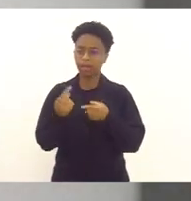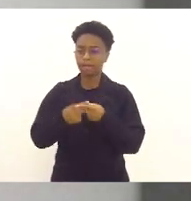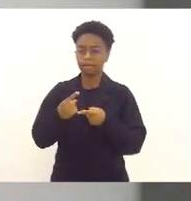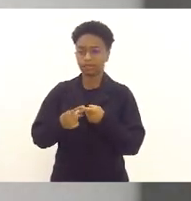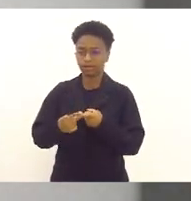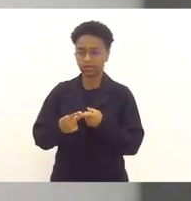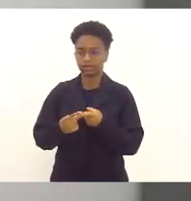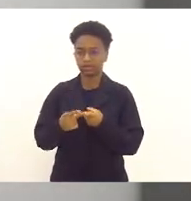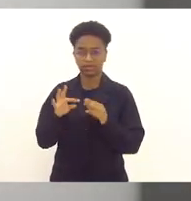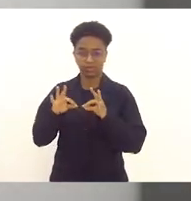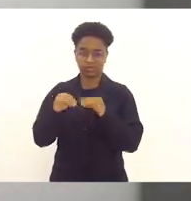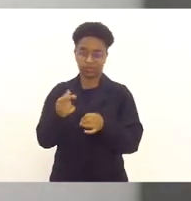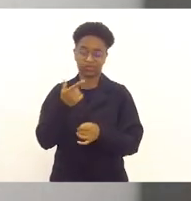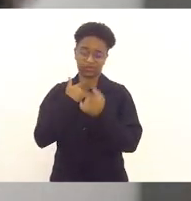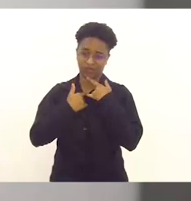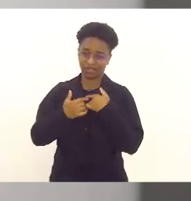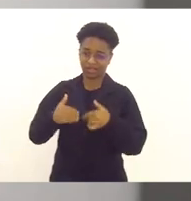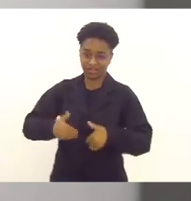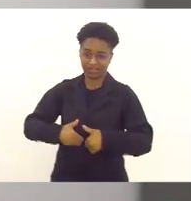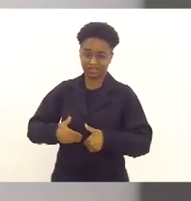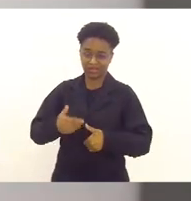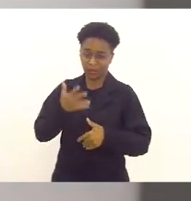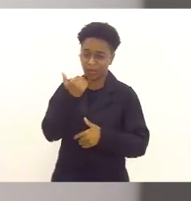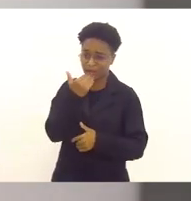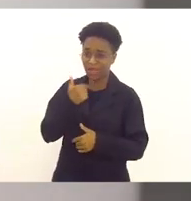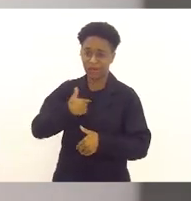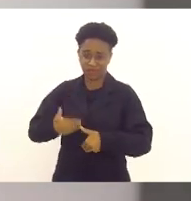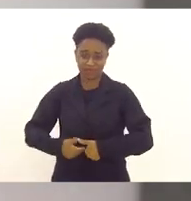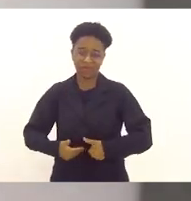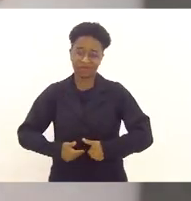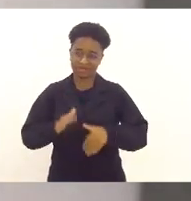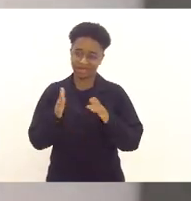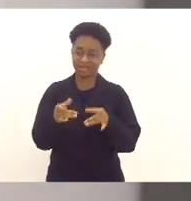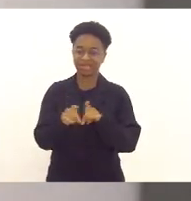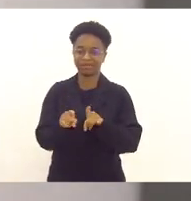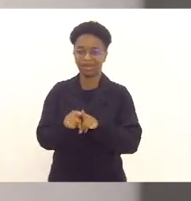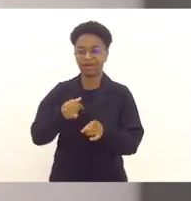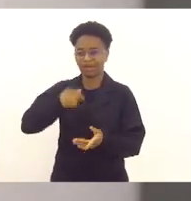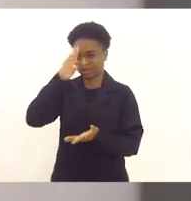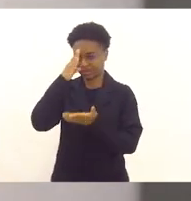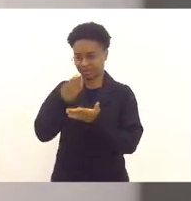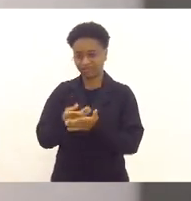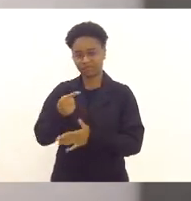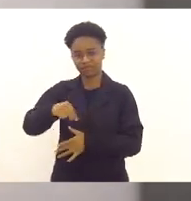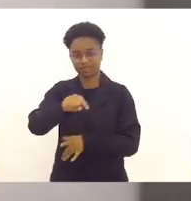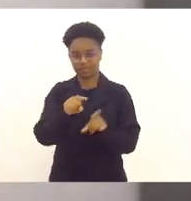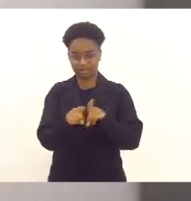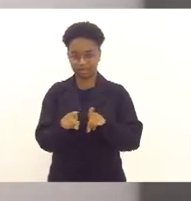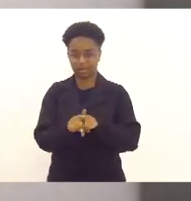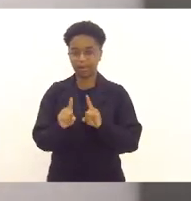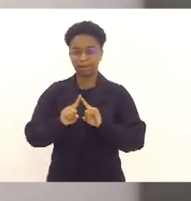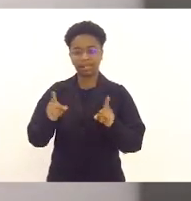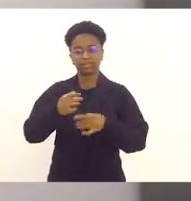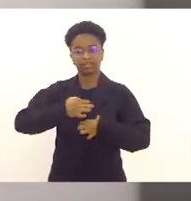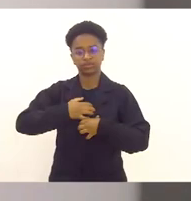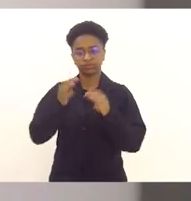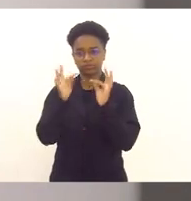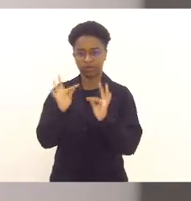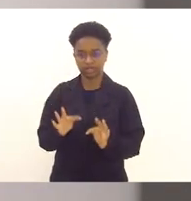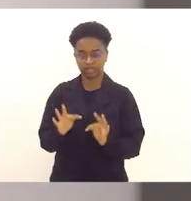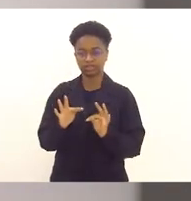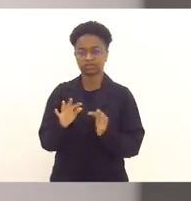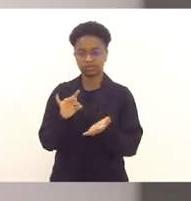tá todo mundo querendo almoçar eu tô doida para almoçar já e acredito que todo mundo aqui esteja mas me sinto muito feliz